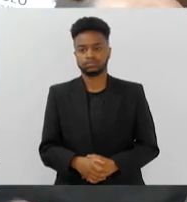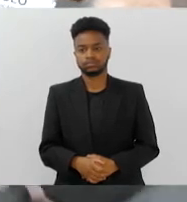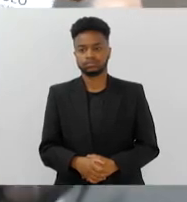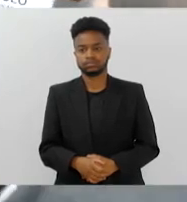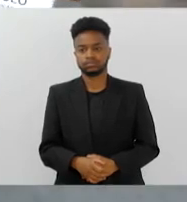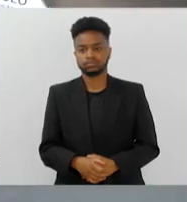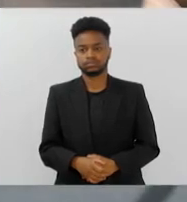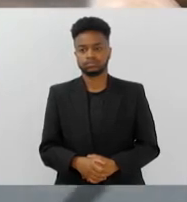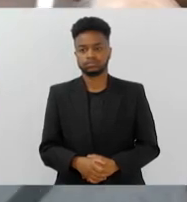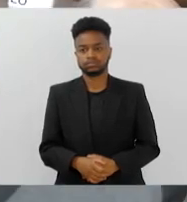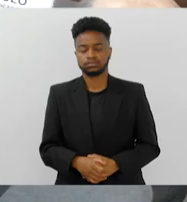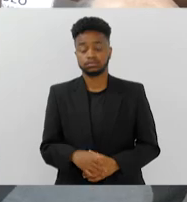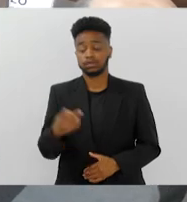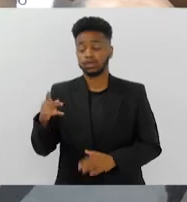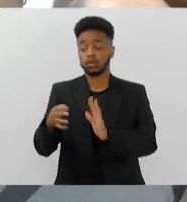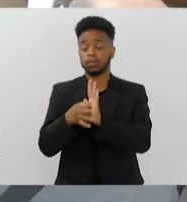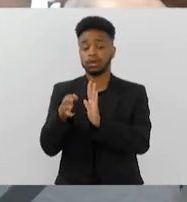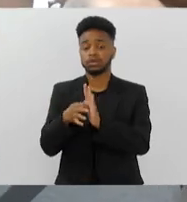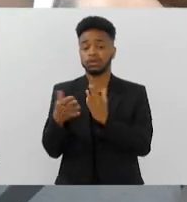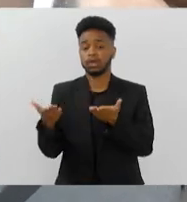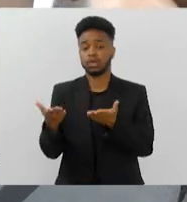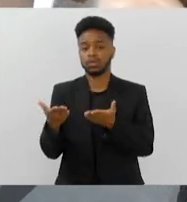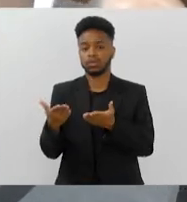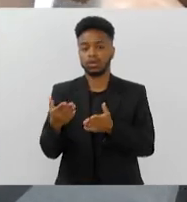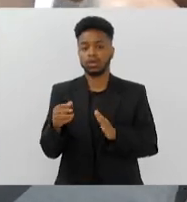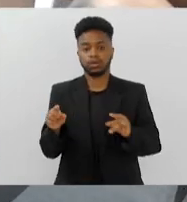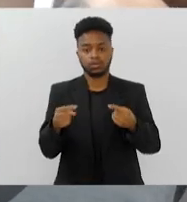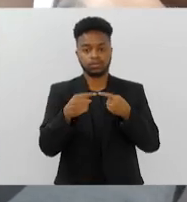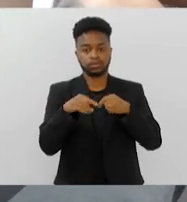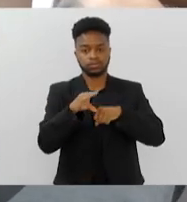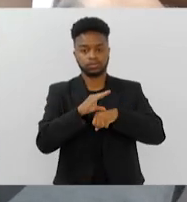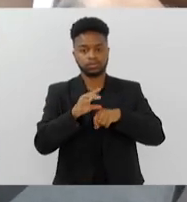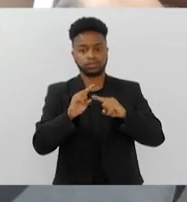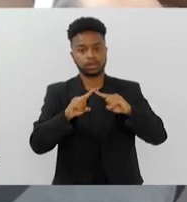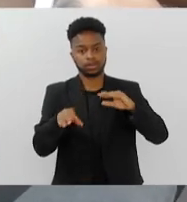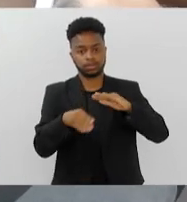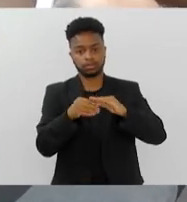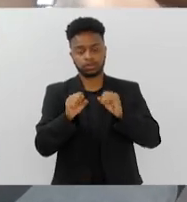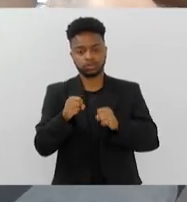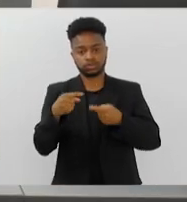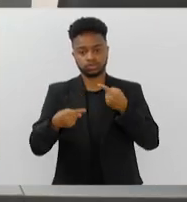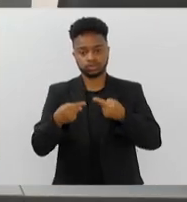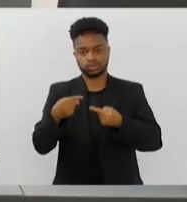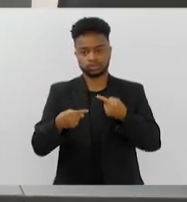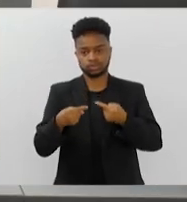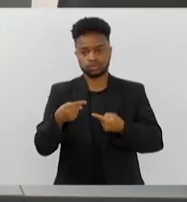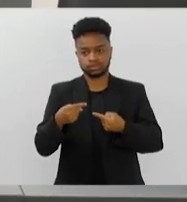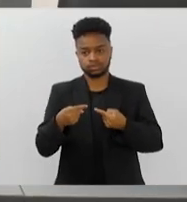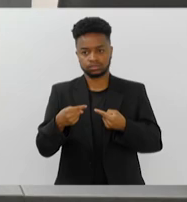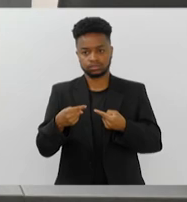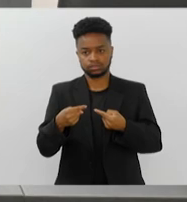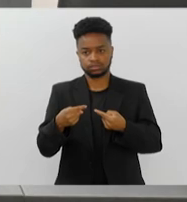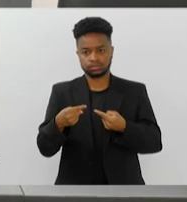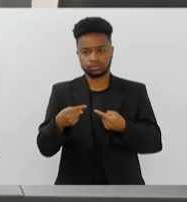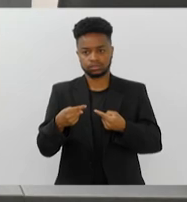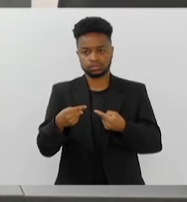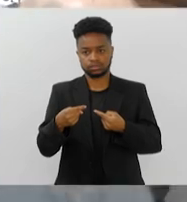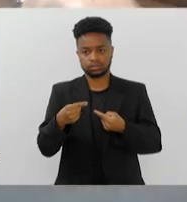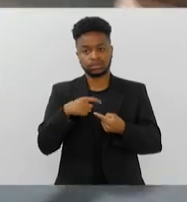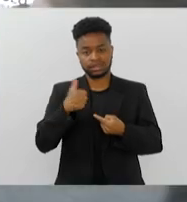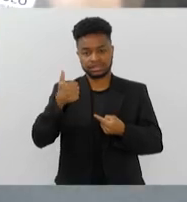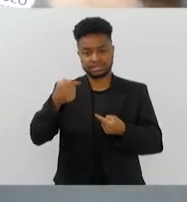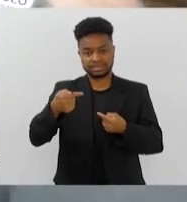Parecer de Vossa Excelência. Parecer pela constitucionalidade com emendas. Em discussão. Com 17 emendas